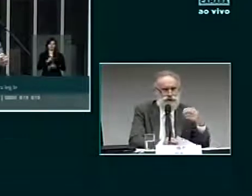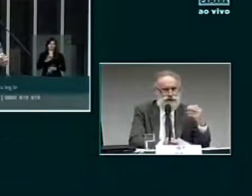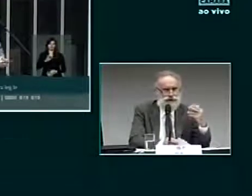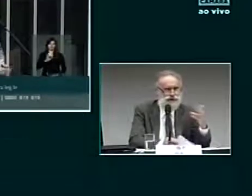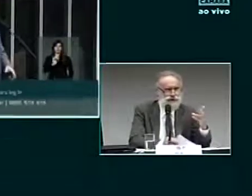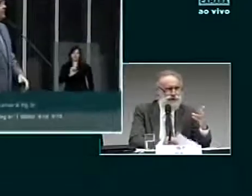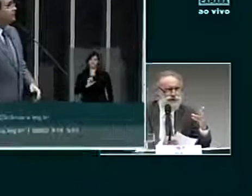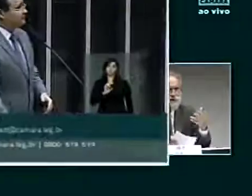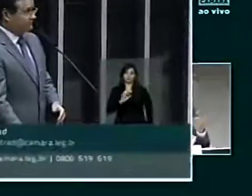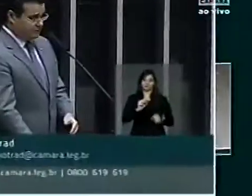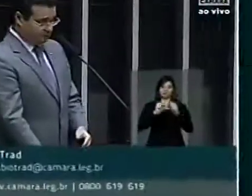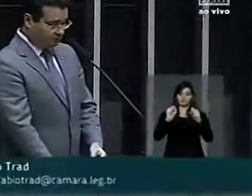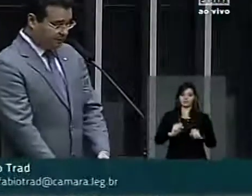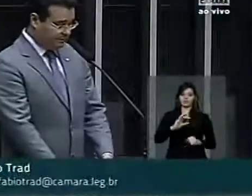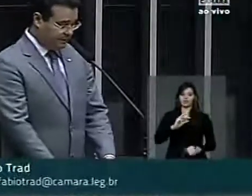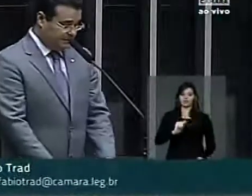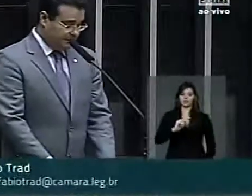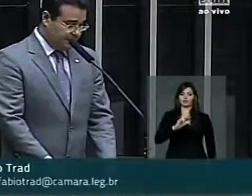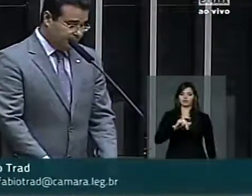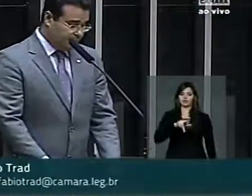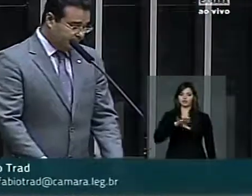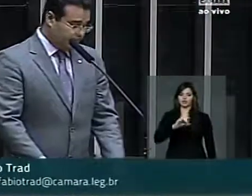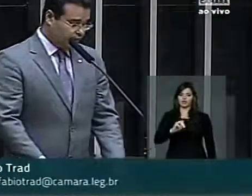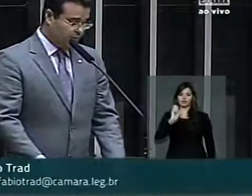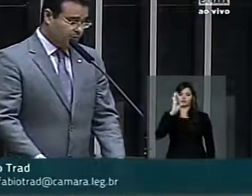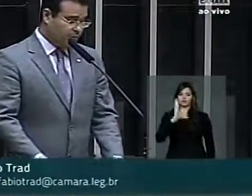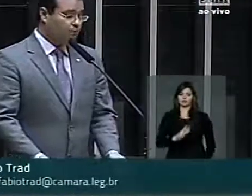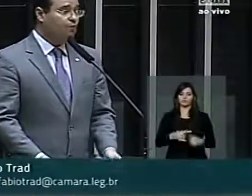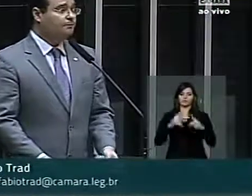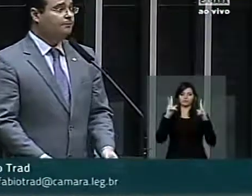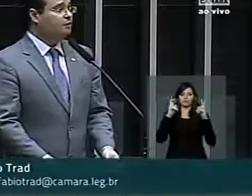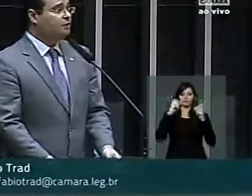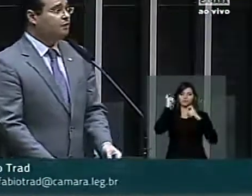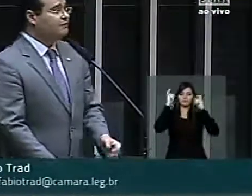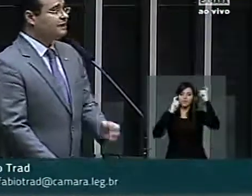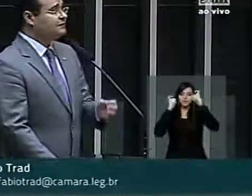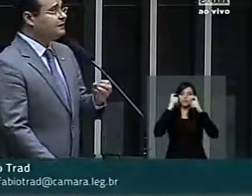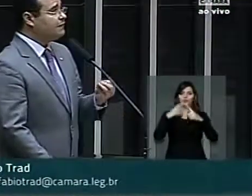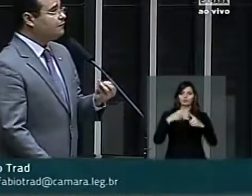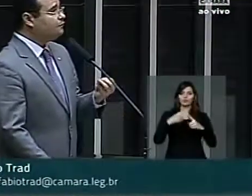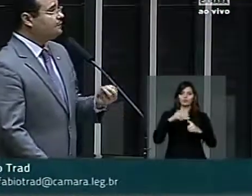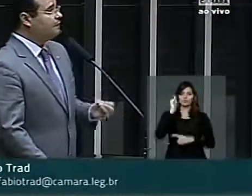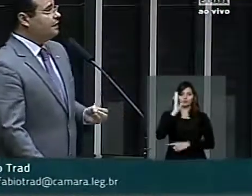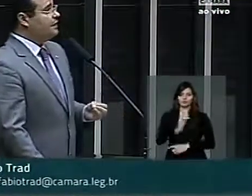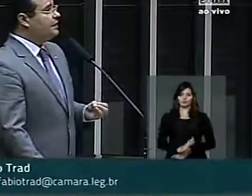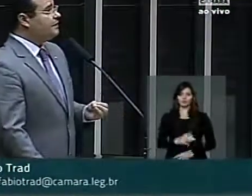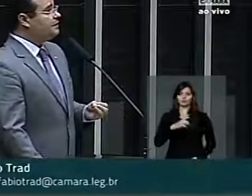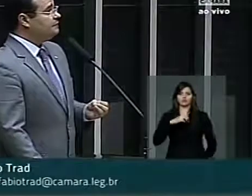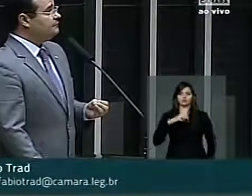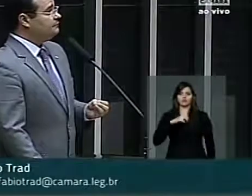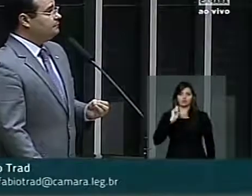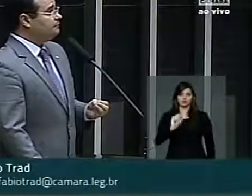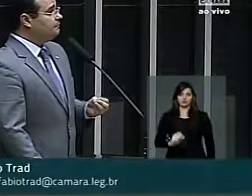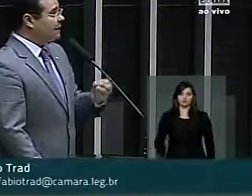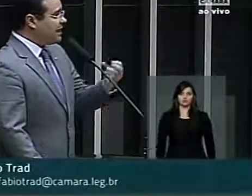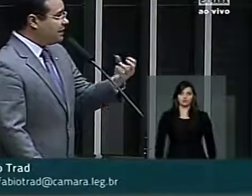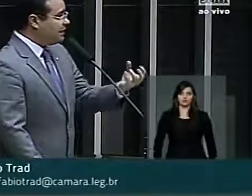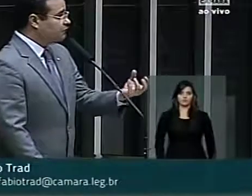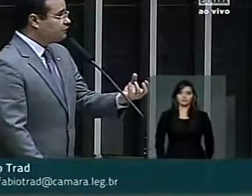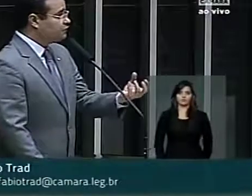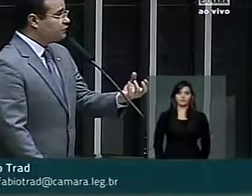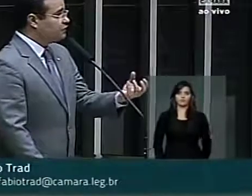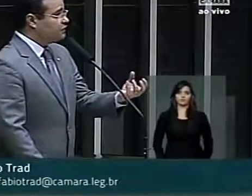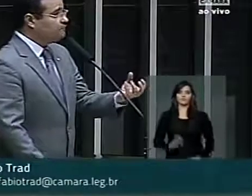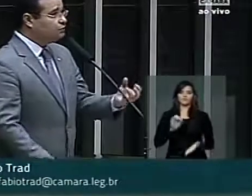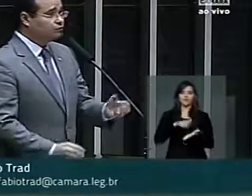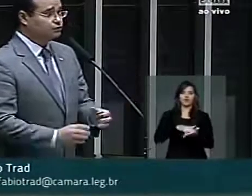sistema carcerário brasileiro, que é um tema que muito me preocupa, porque o brasileiro, ele paga